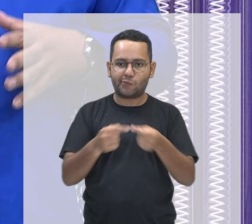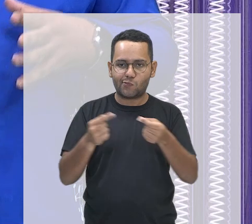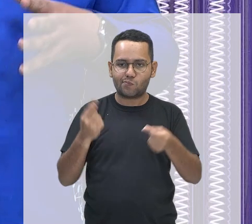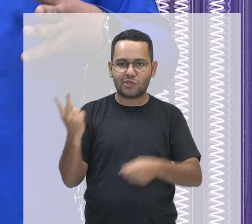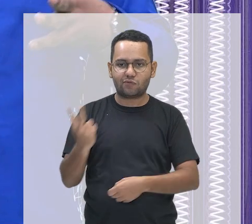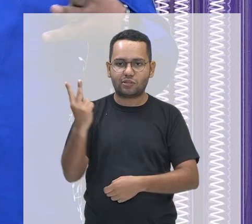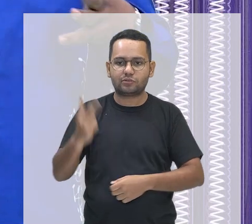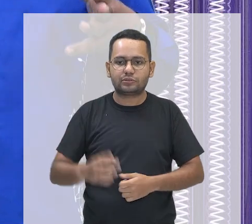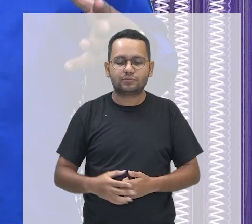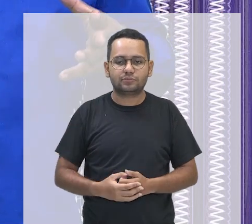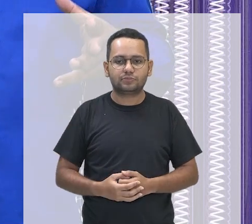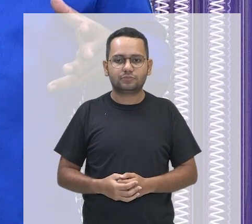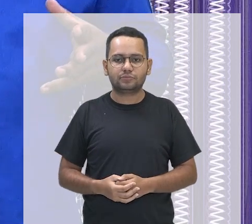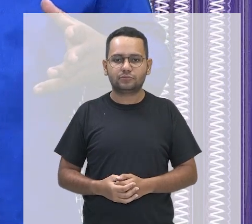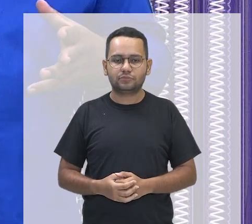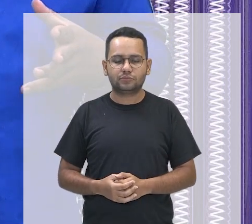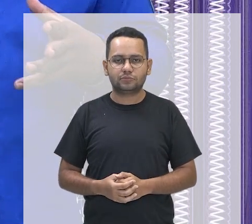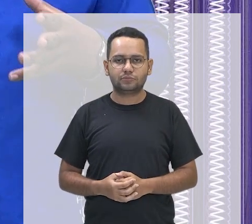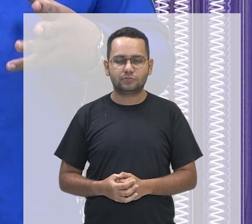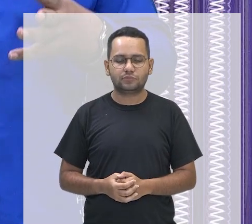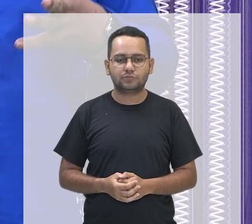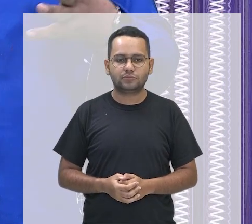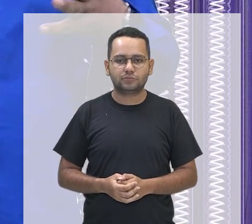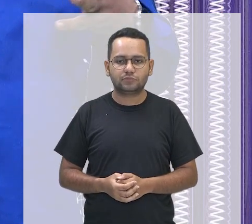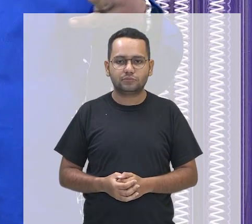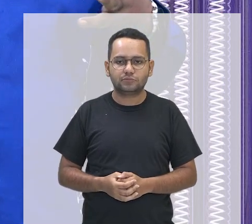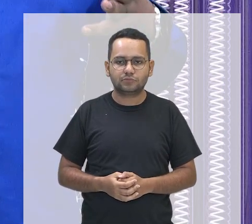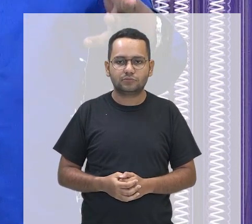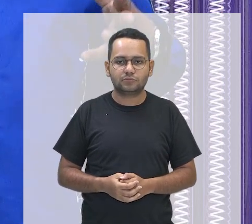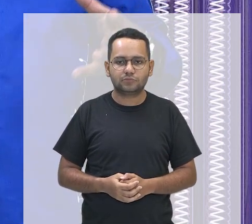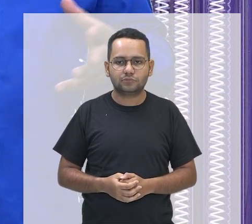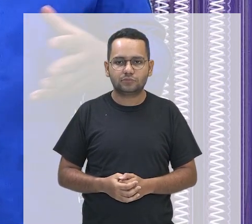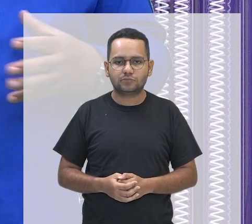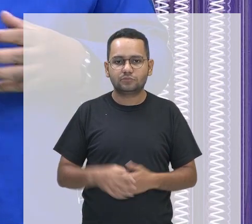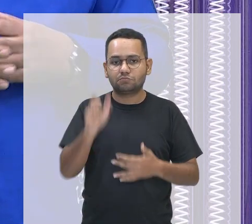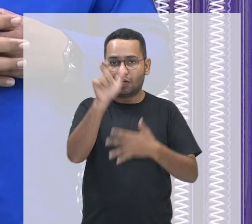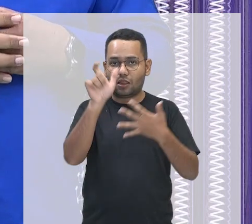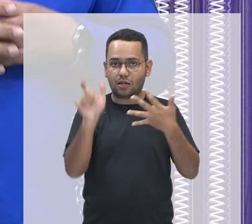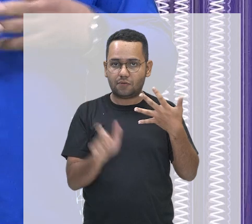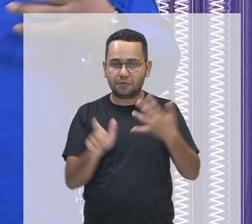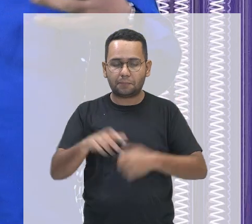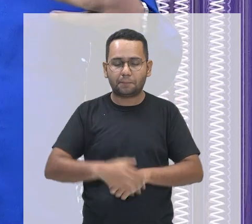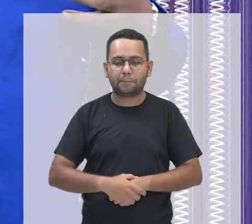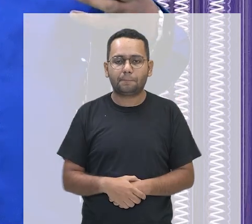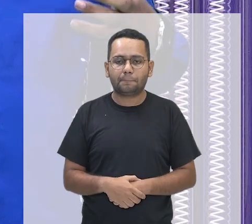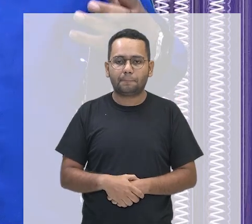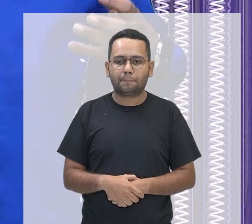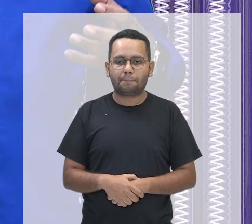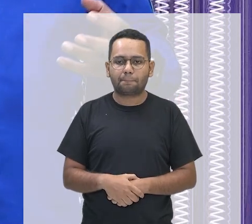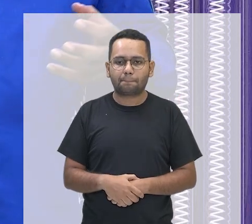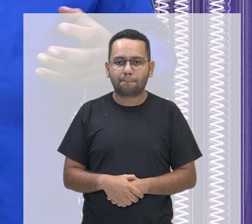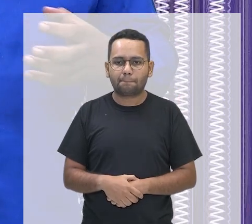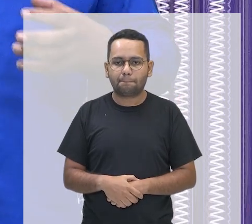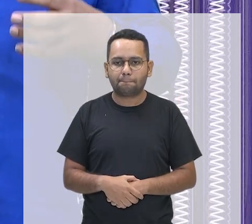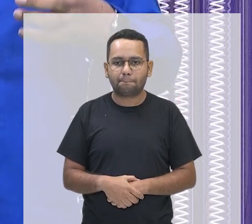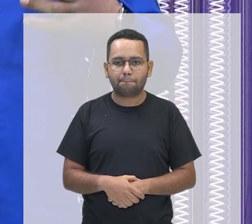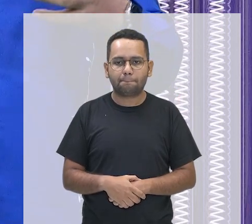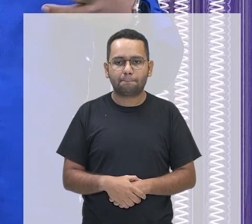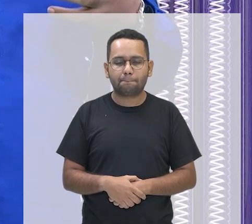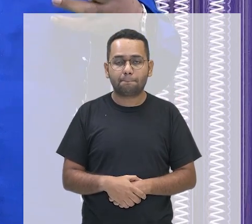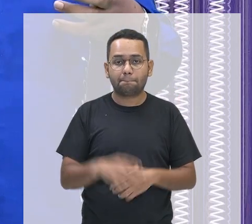paz. Todos esses conceitos, essas palavras, né, essas ideias,